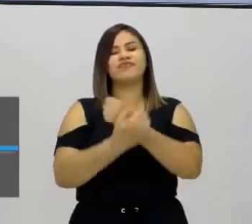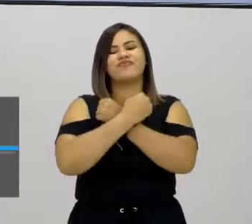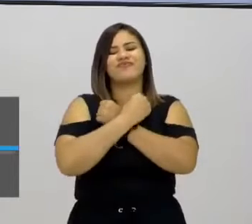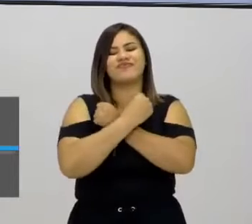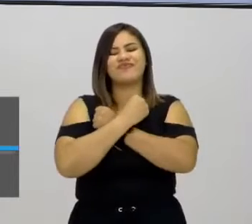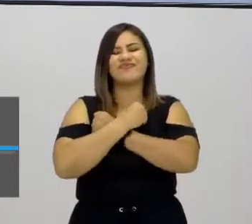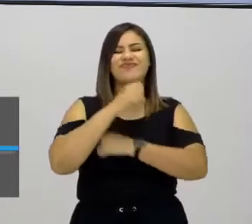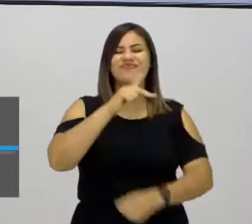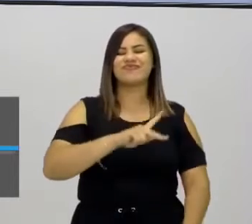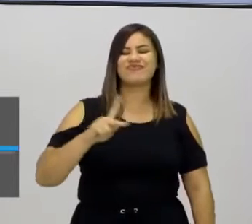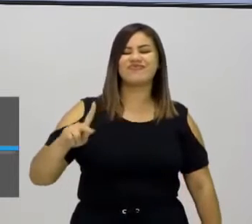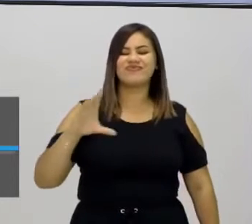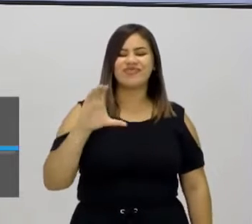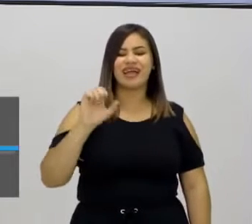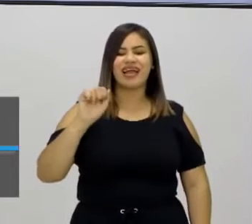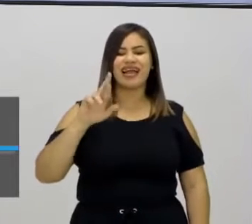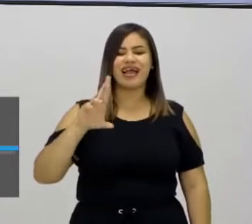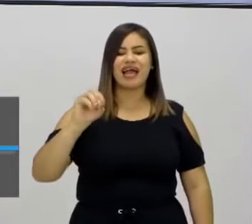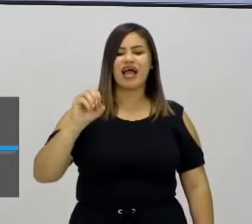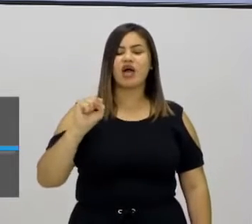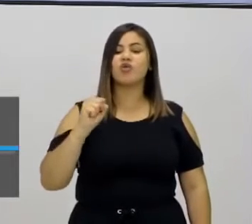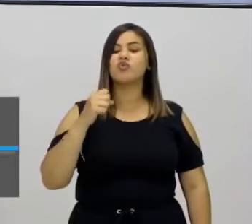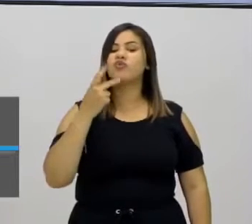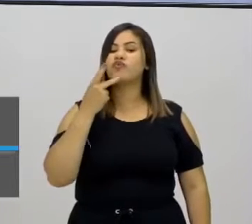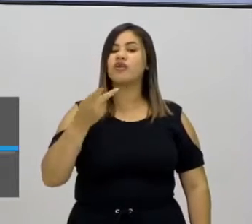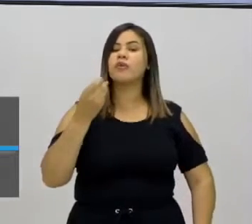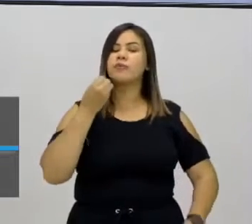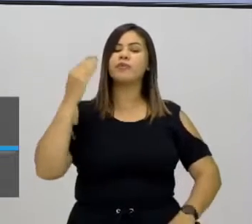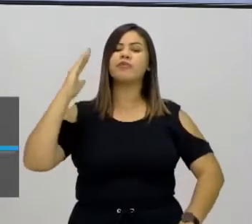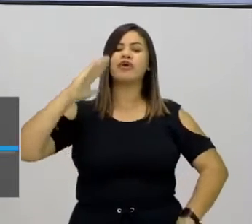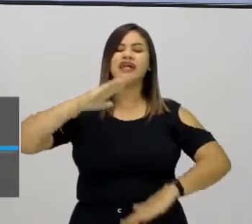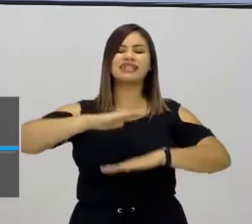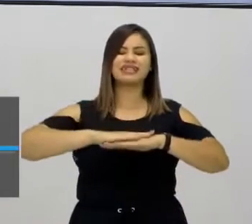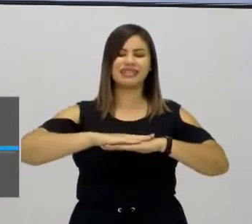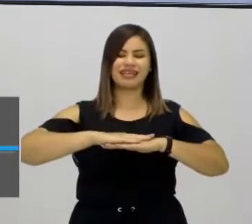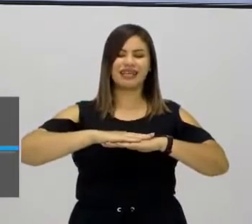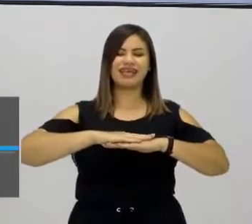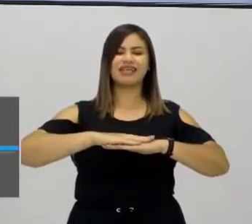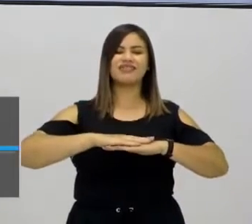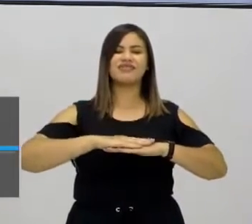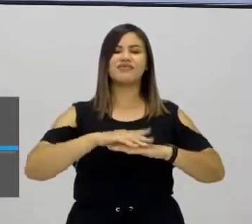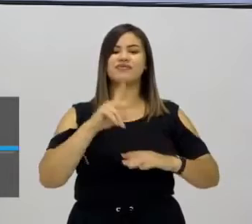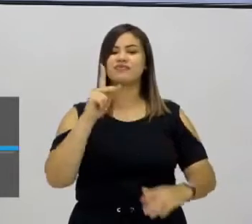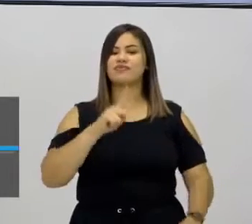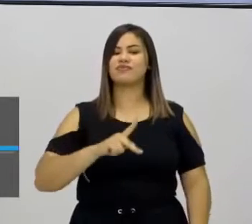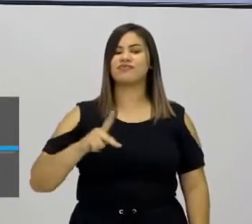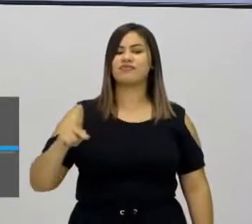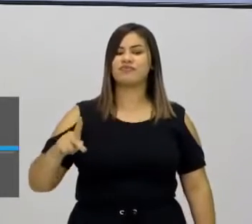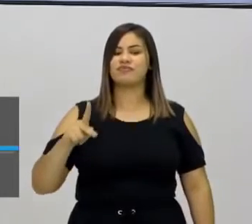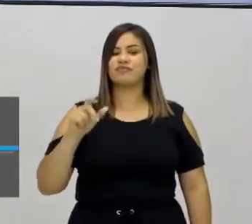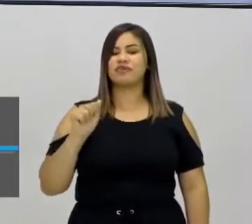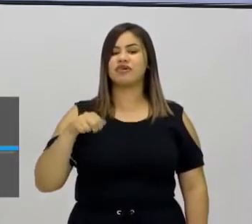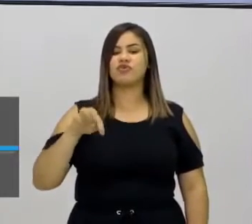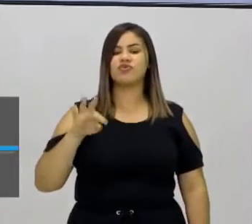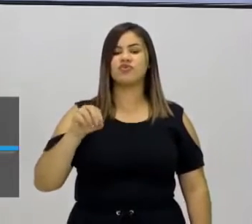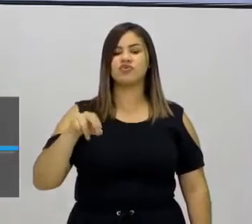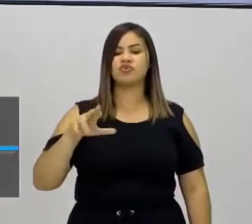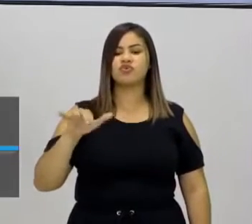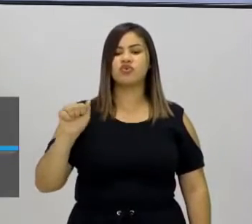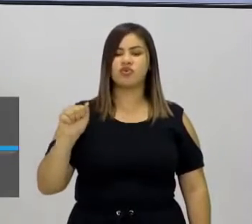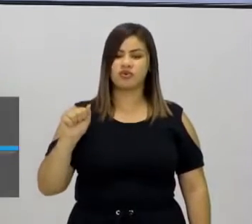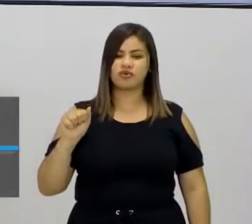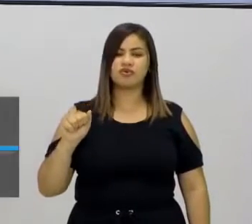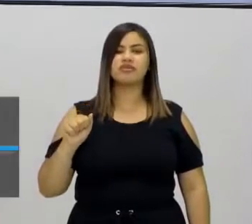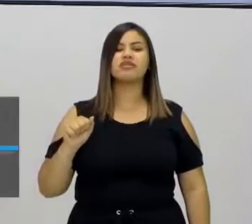professor Carlos aí, que disse aí, né, João? Falou, boa tarde aí, professor Antônio, né? Quando colocar o professor Antônio na primeira série, coloca o